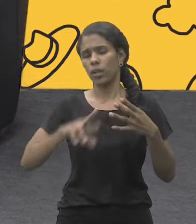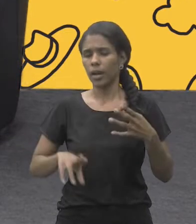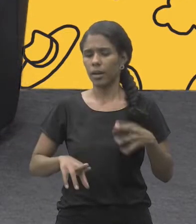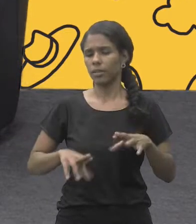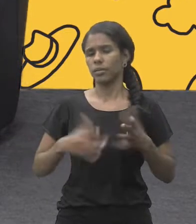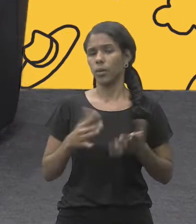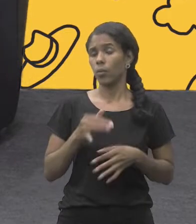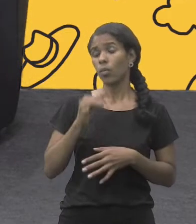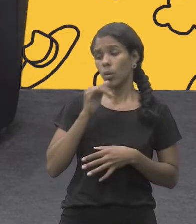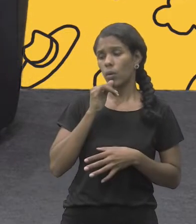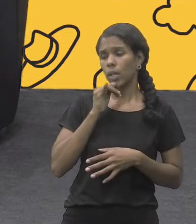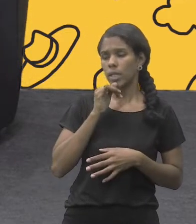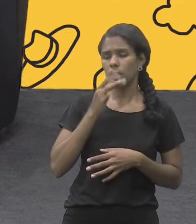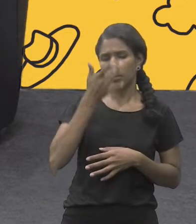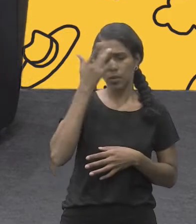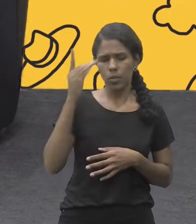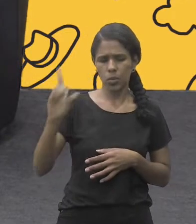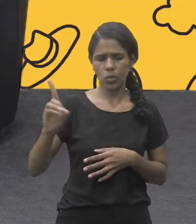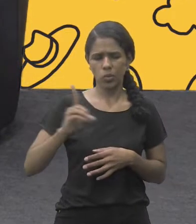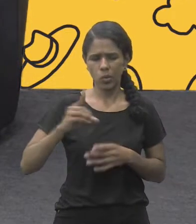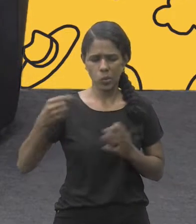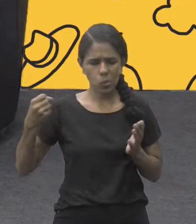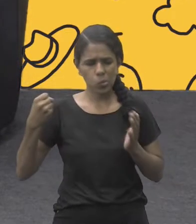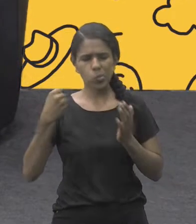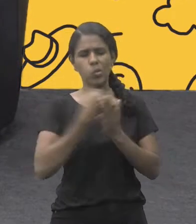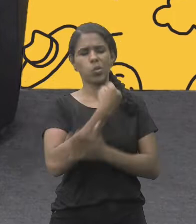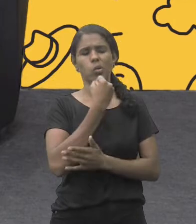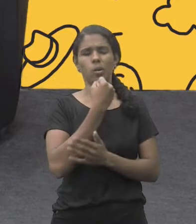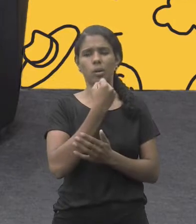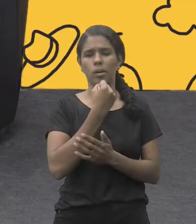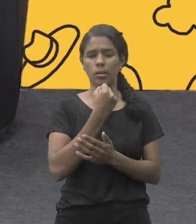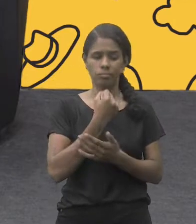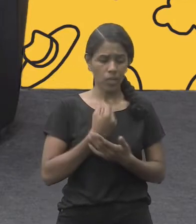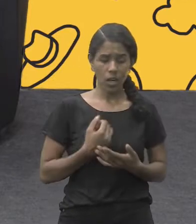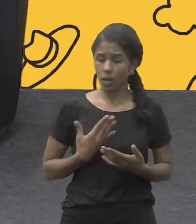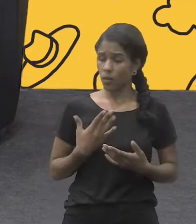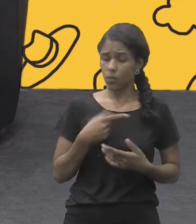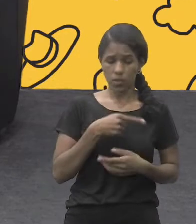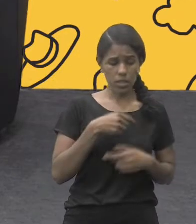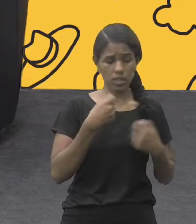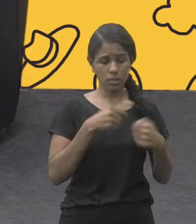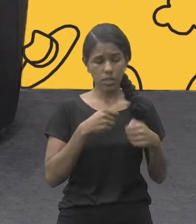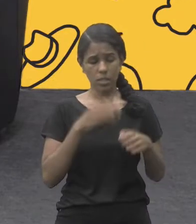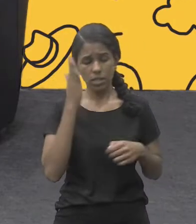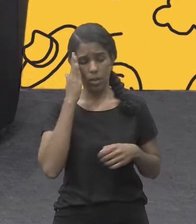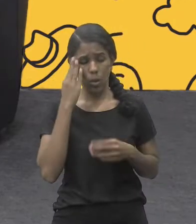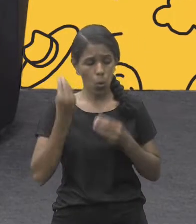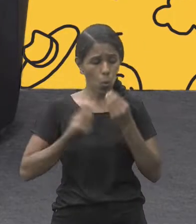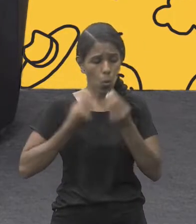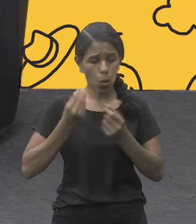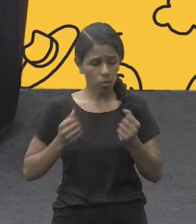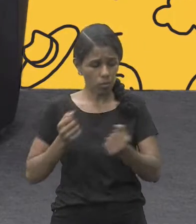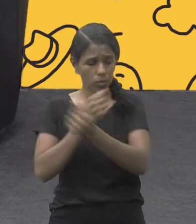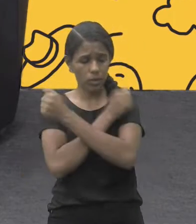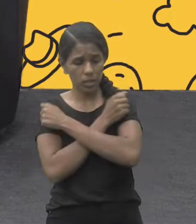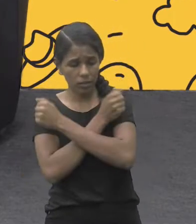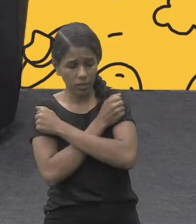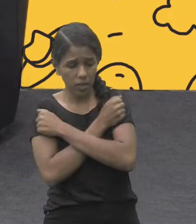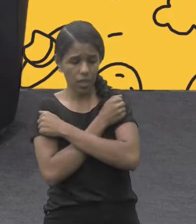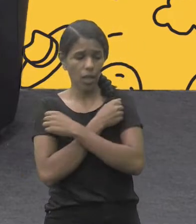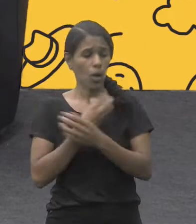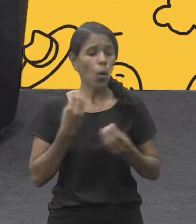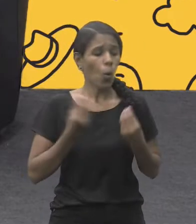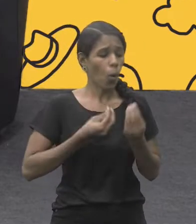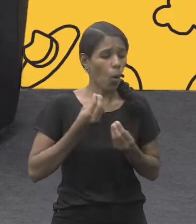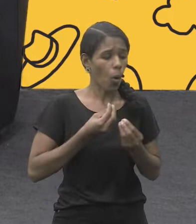né, é quando o trabalho, por exemplo, o cara vai te dar um tapa, vai te dar um soco, é o boxe. Se ele for te dar um chute, você vai aprender